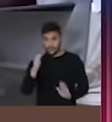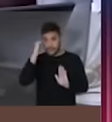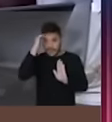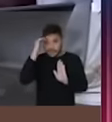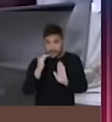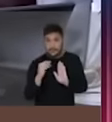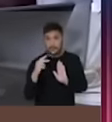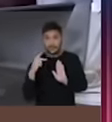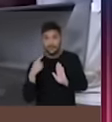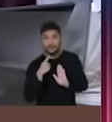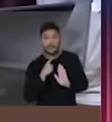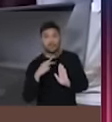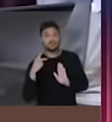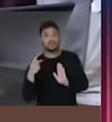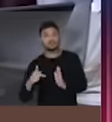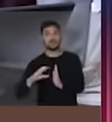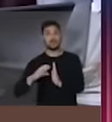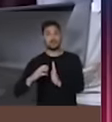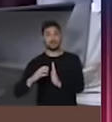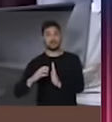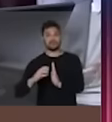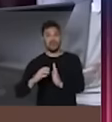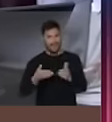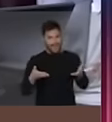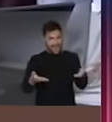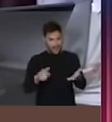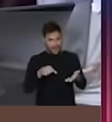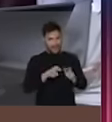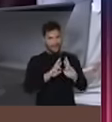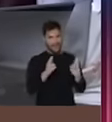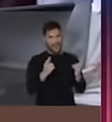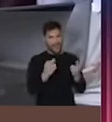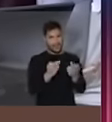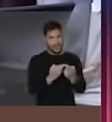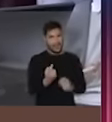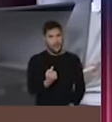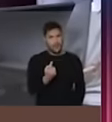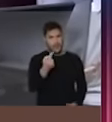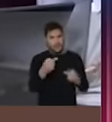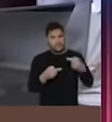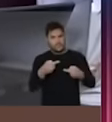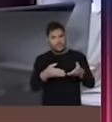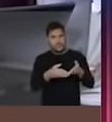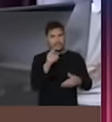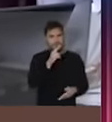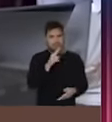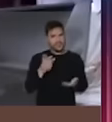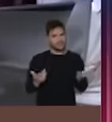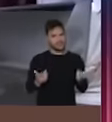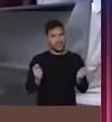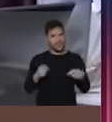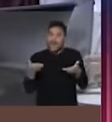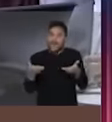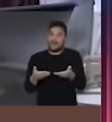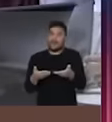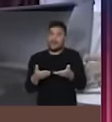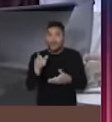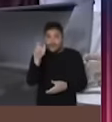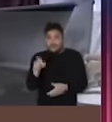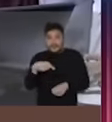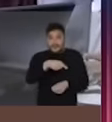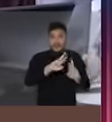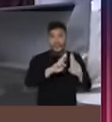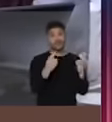básica o presidente da Câmara Artur Lira disse que o impacto na alíquota padrão será grande ou seja os